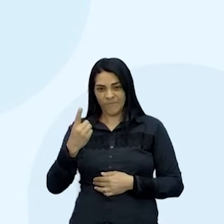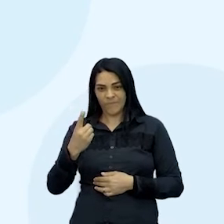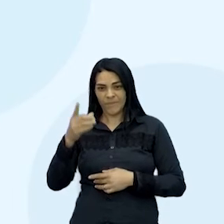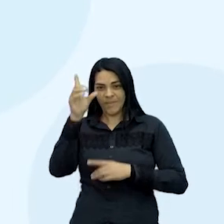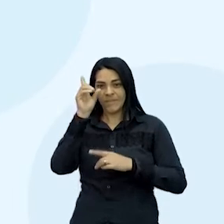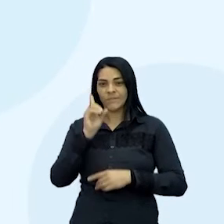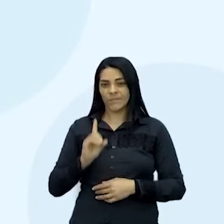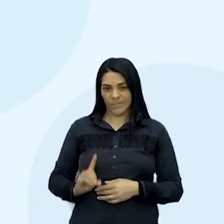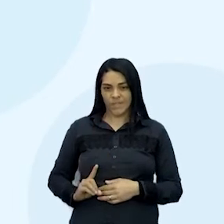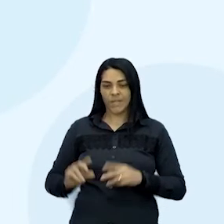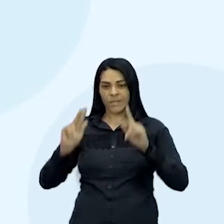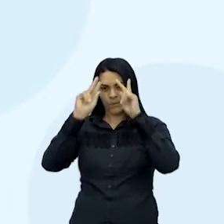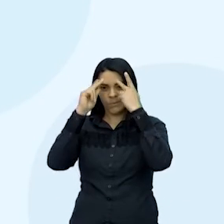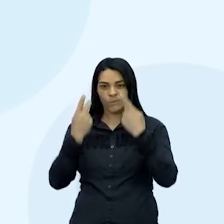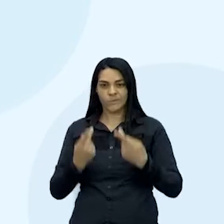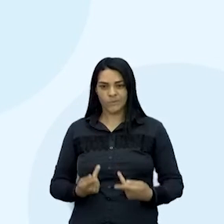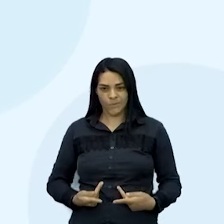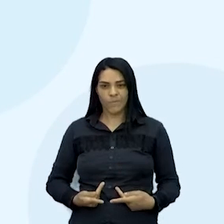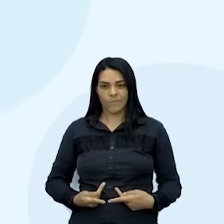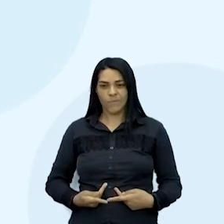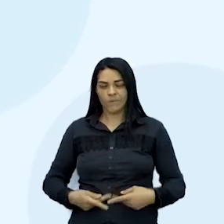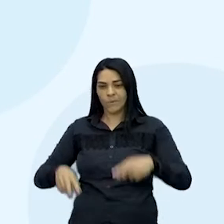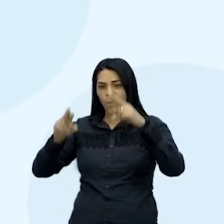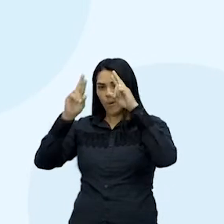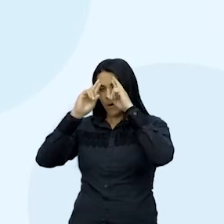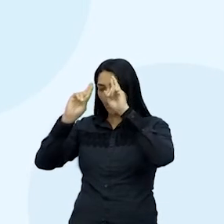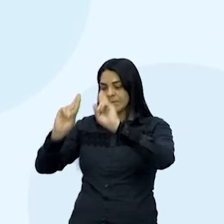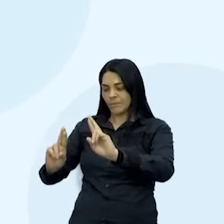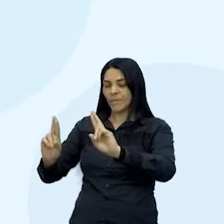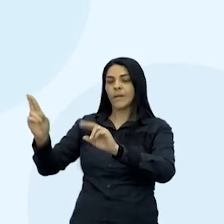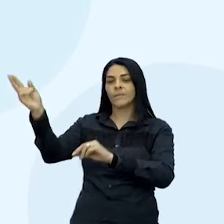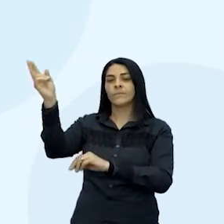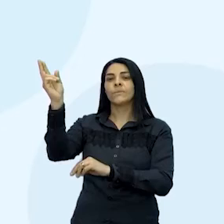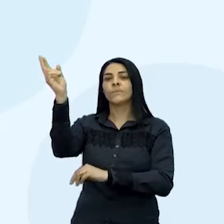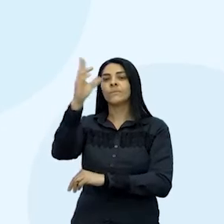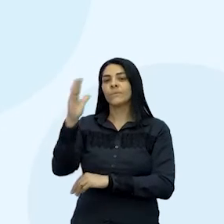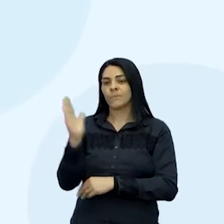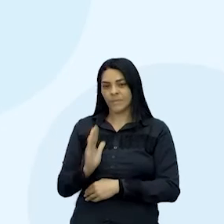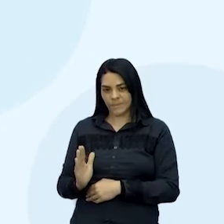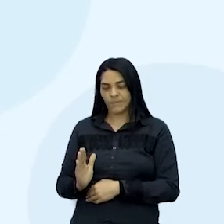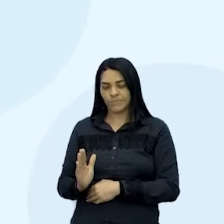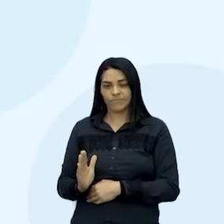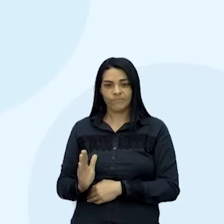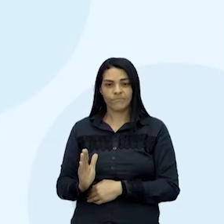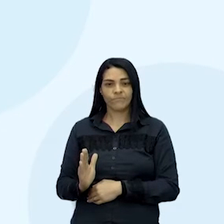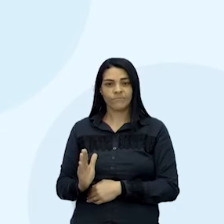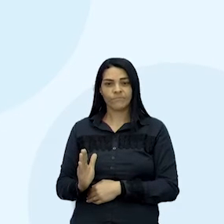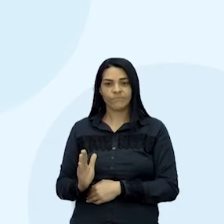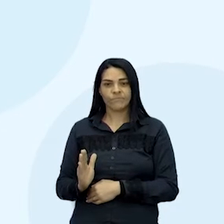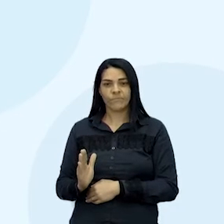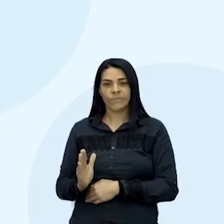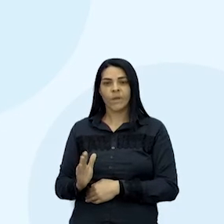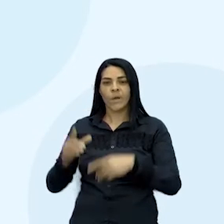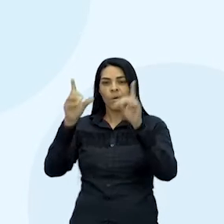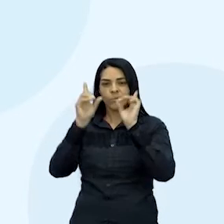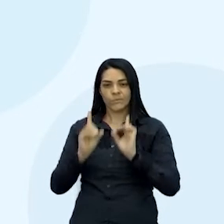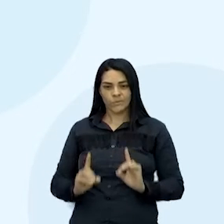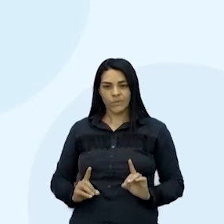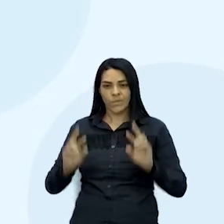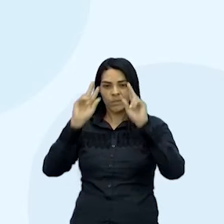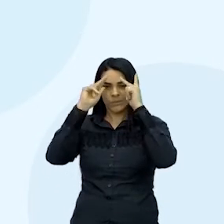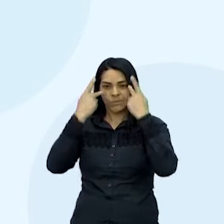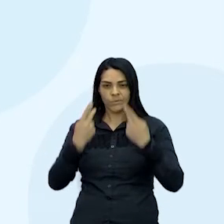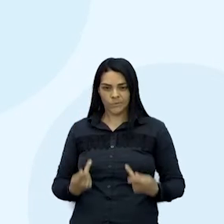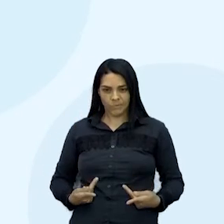humanos são respeitados no Brasil? Eu ia falar representados, é respeitados. Os direitos humanos são respeitados no